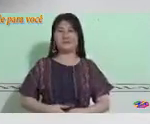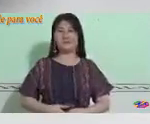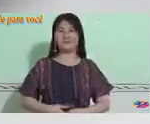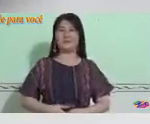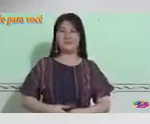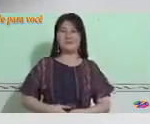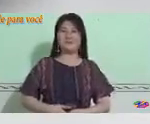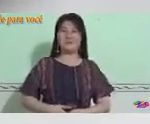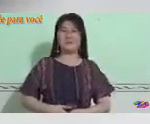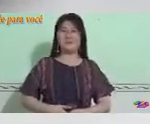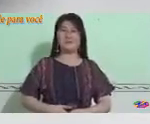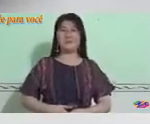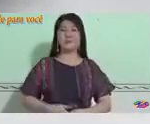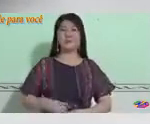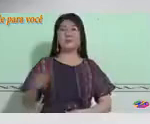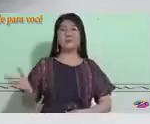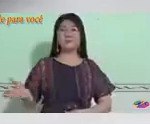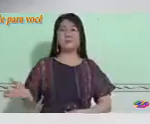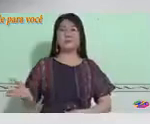produto novamente.